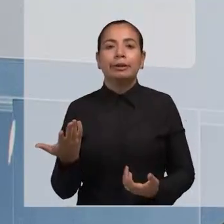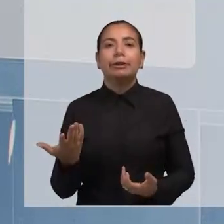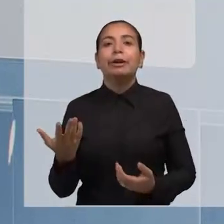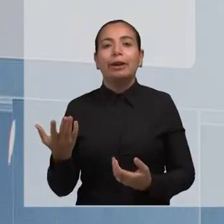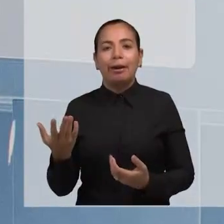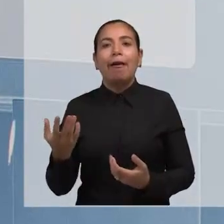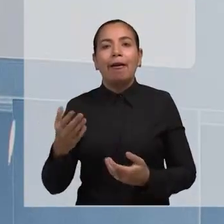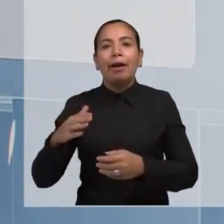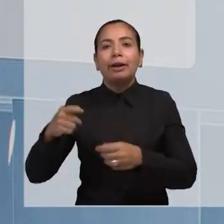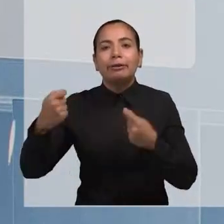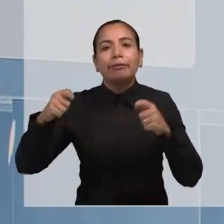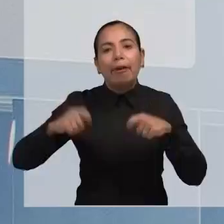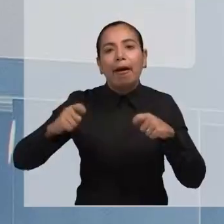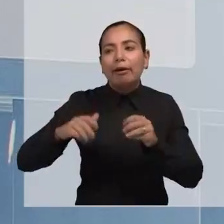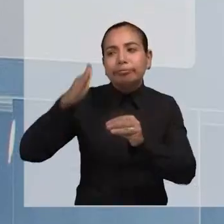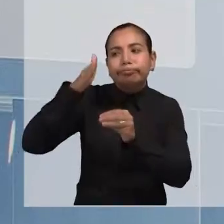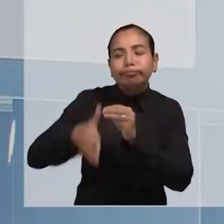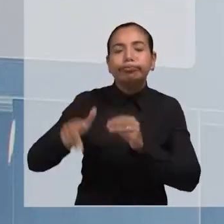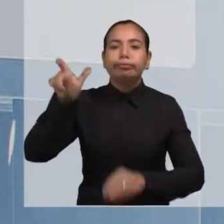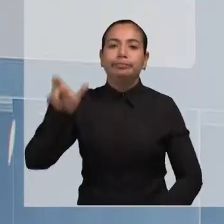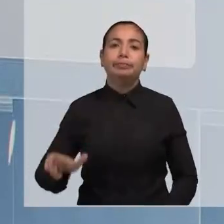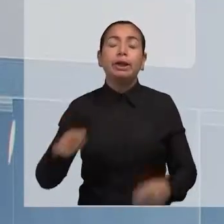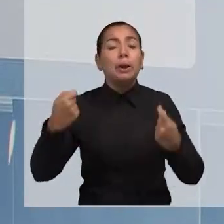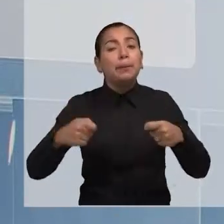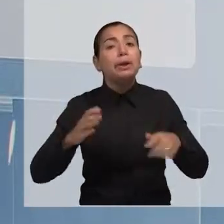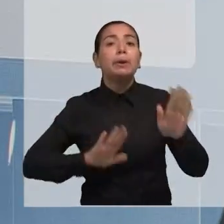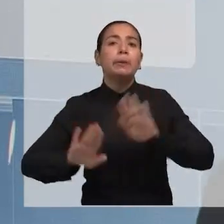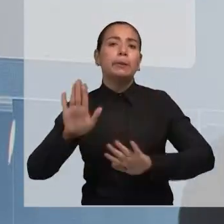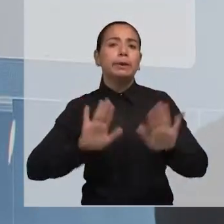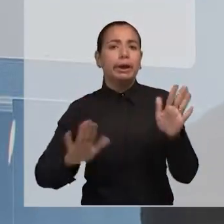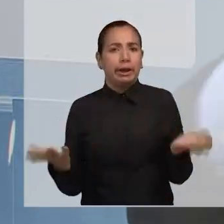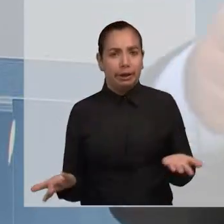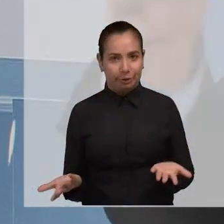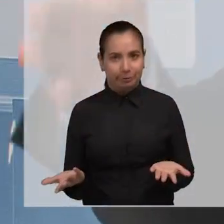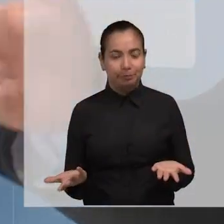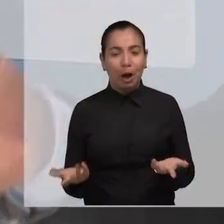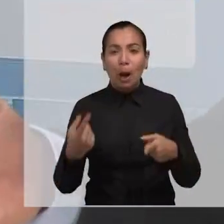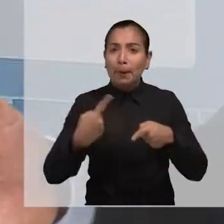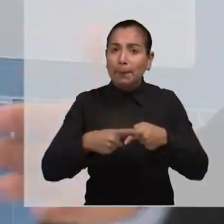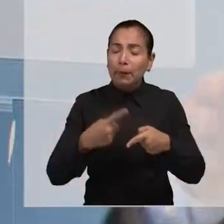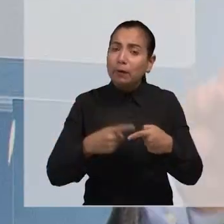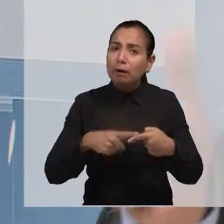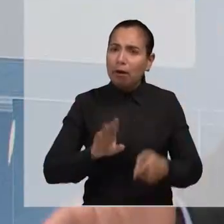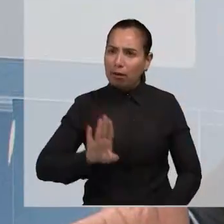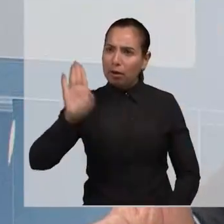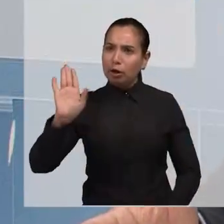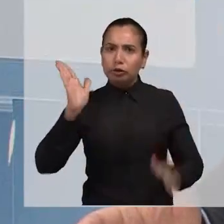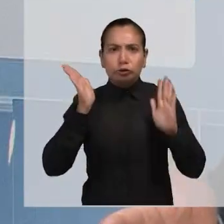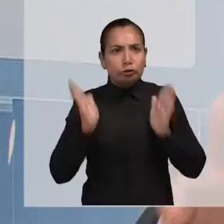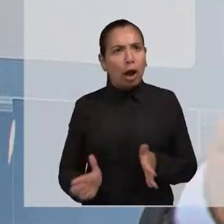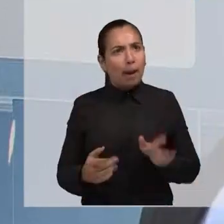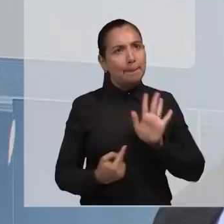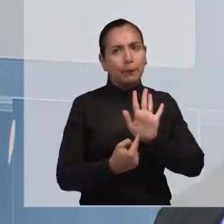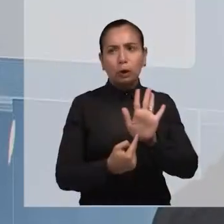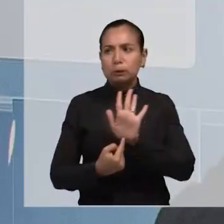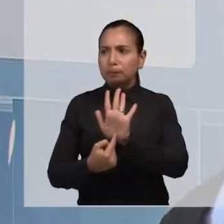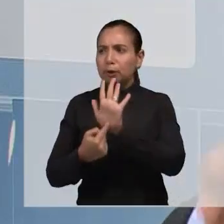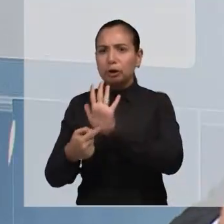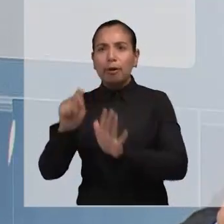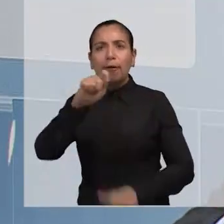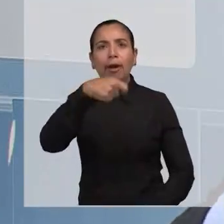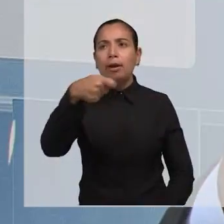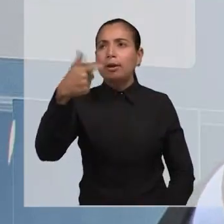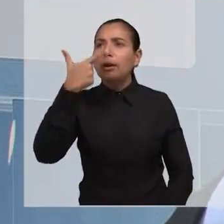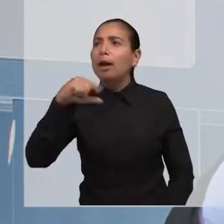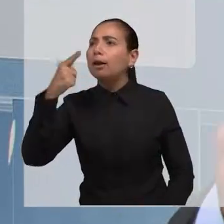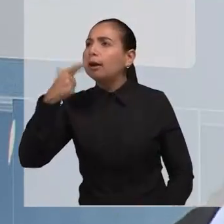não começou. Essas candidaturas não foram nem registradas e já tem incidências seguidas de problemas com o que ele